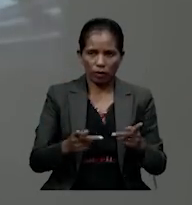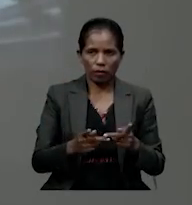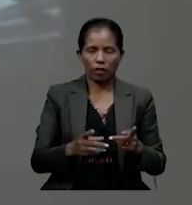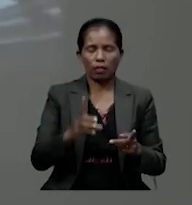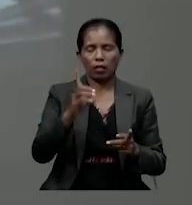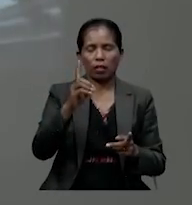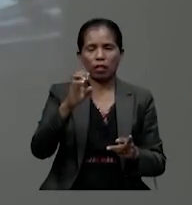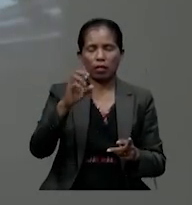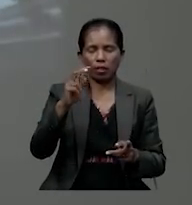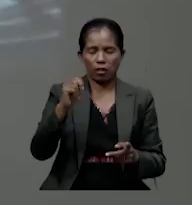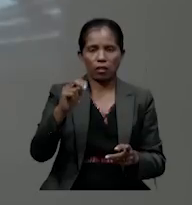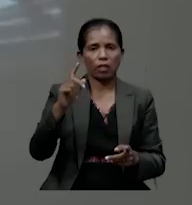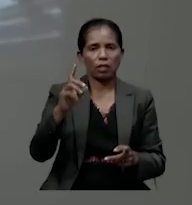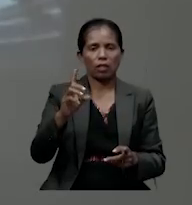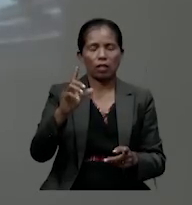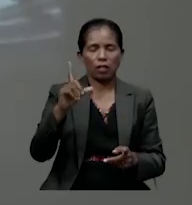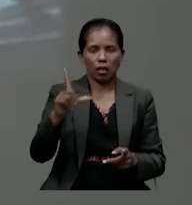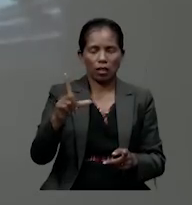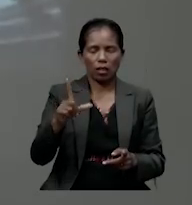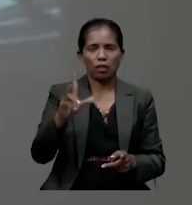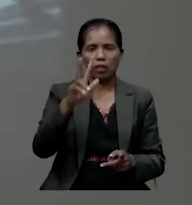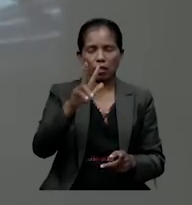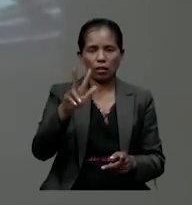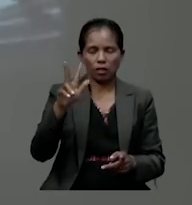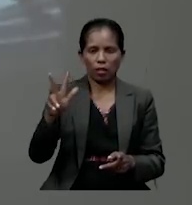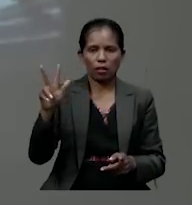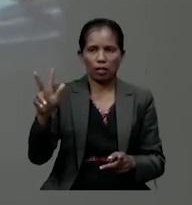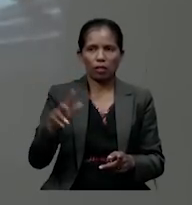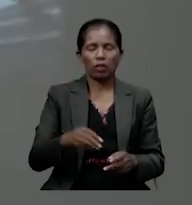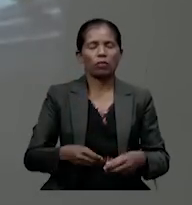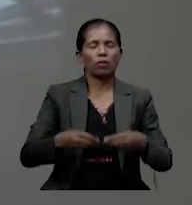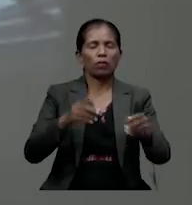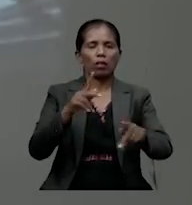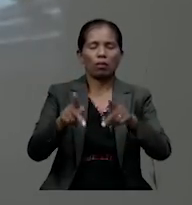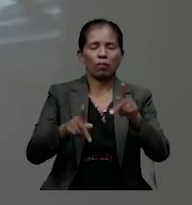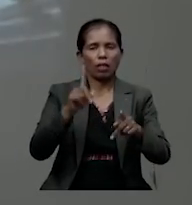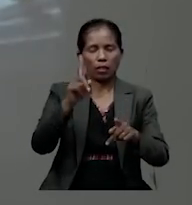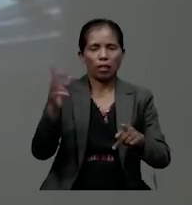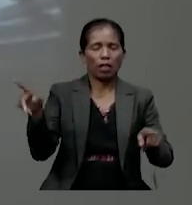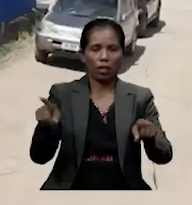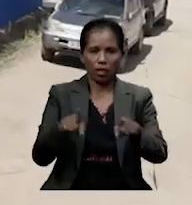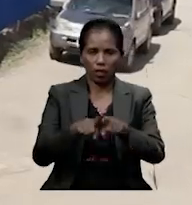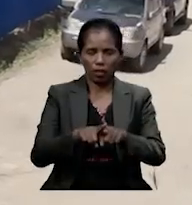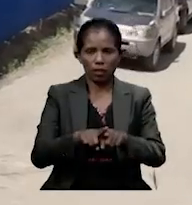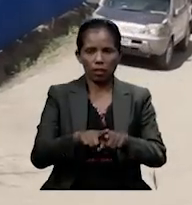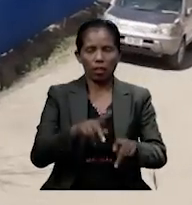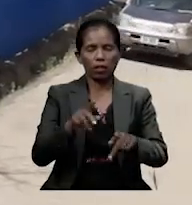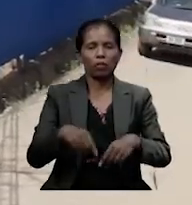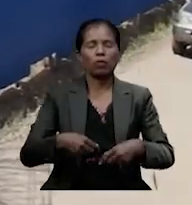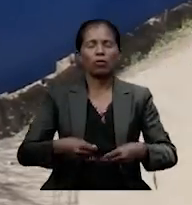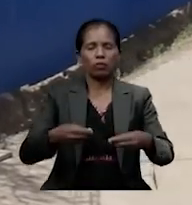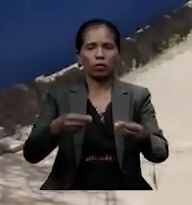dental 333 e kusmai fofal ba cidadão ida sai rai privado e a tua luga ba ima